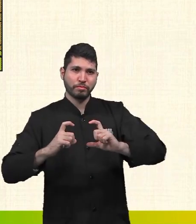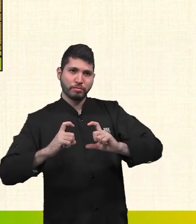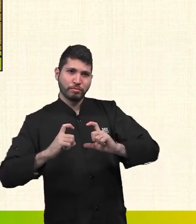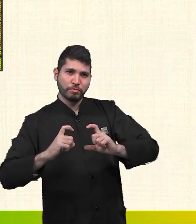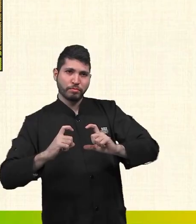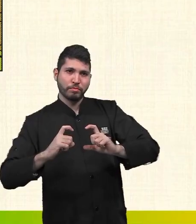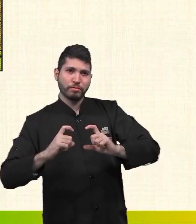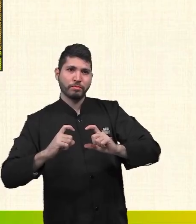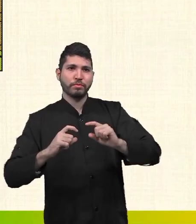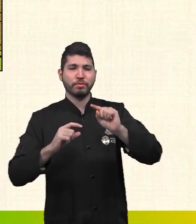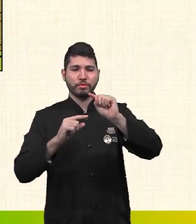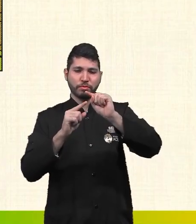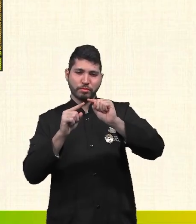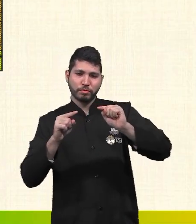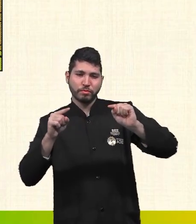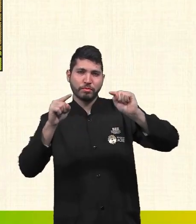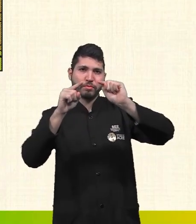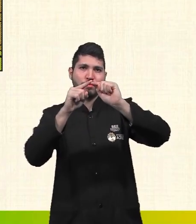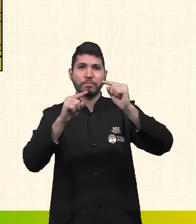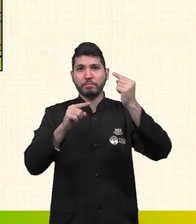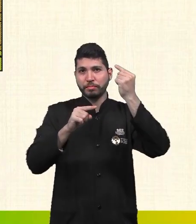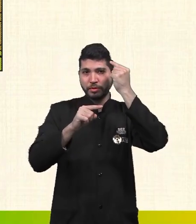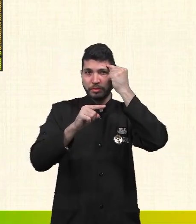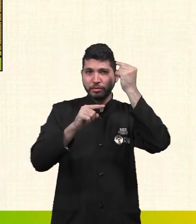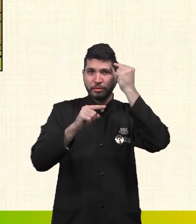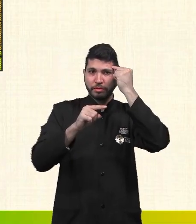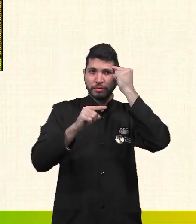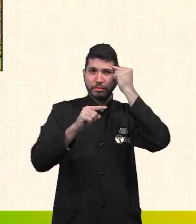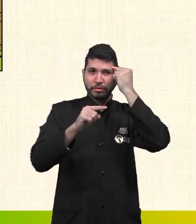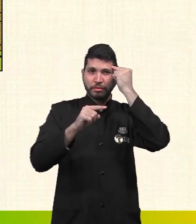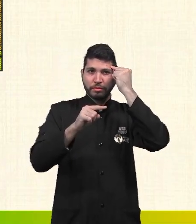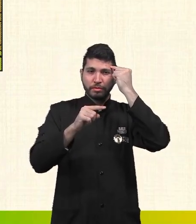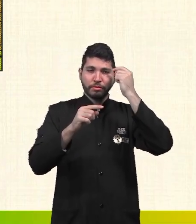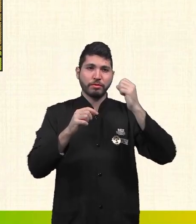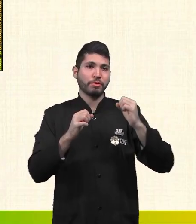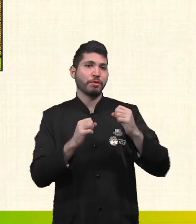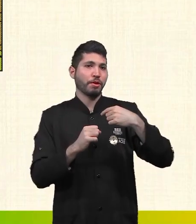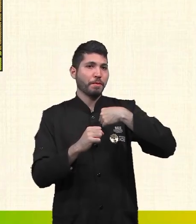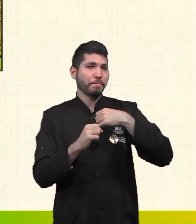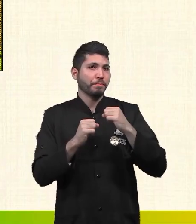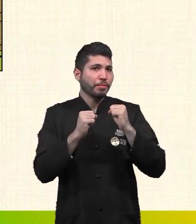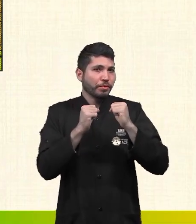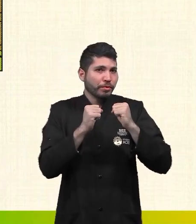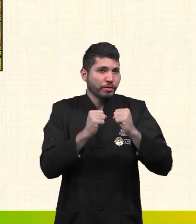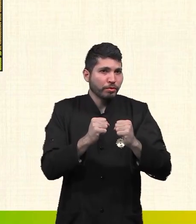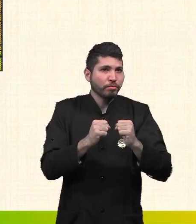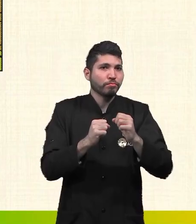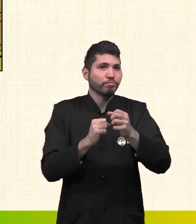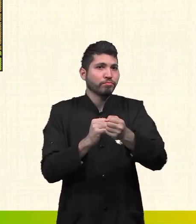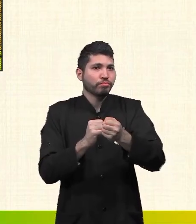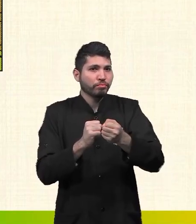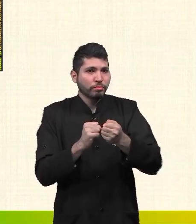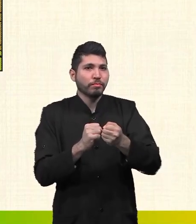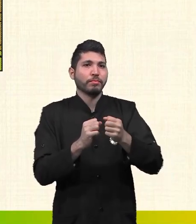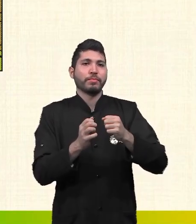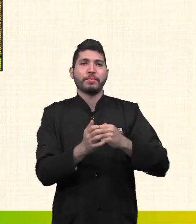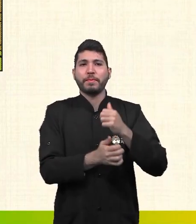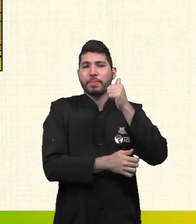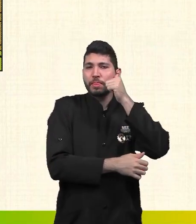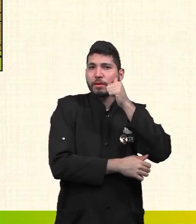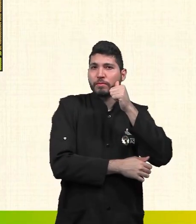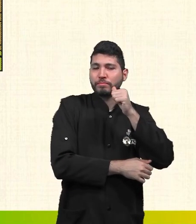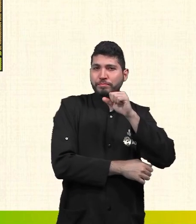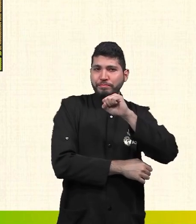temos um pensamento dele. Nesse caso, ele diz I may have pushed mom too far today.